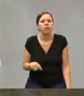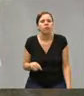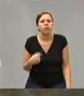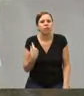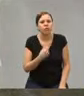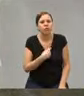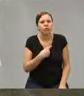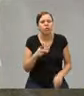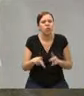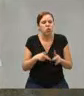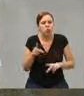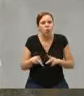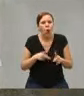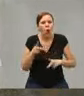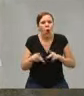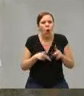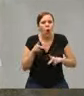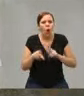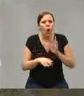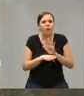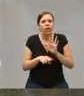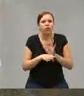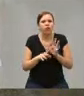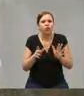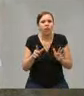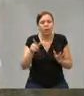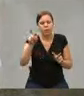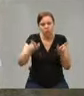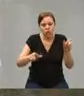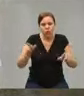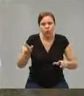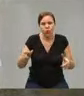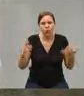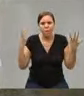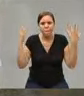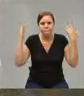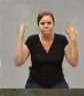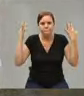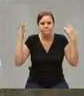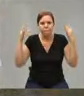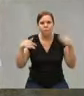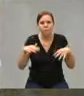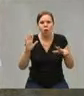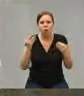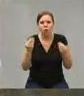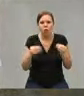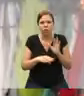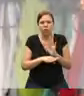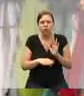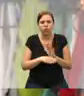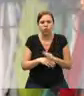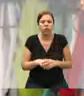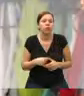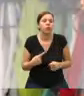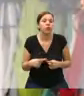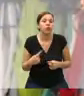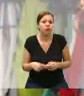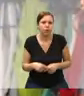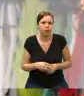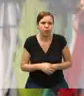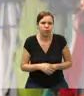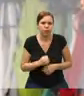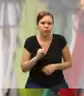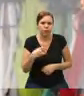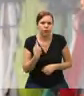a gente para ajudar? Braços. Nós precisamos muito de ajuda, porque